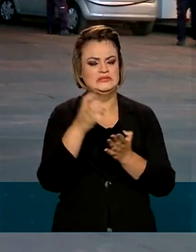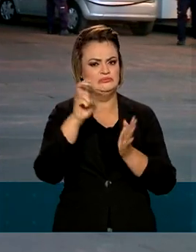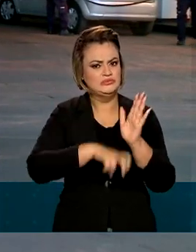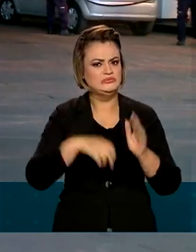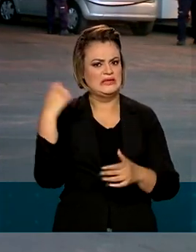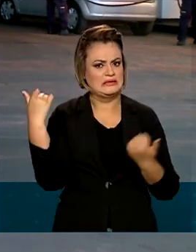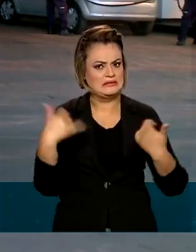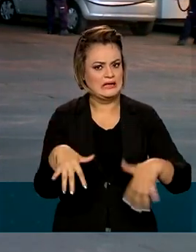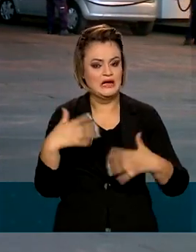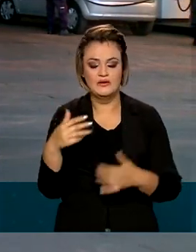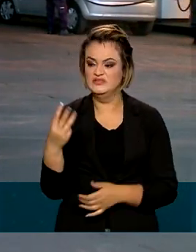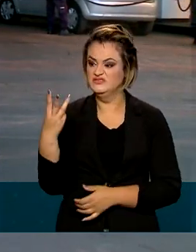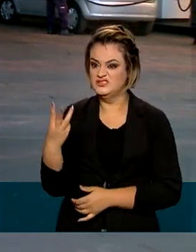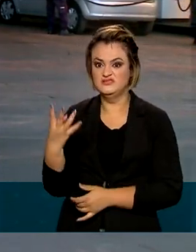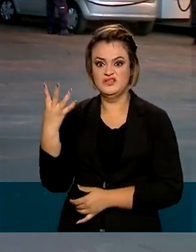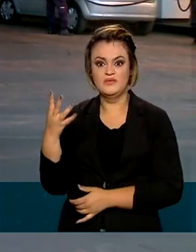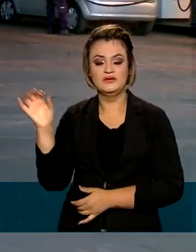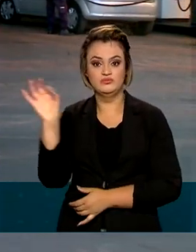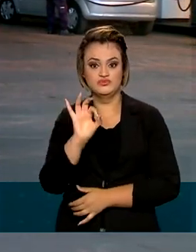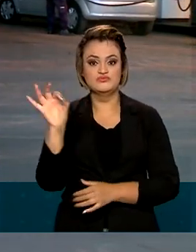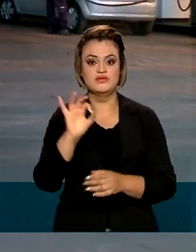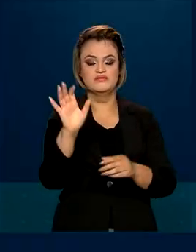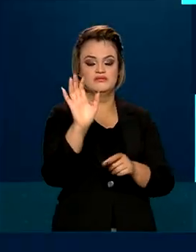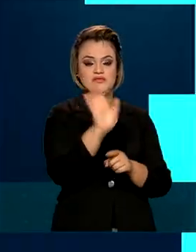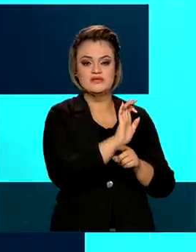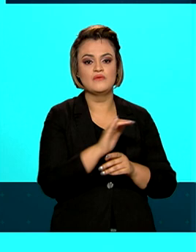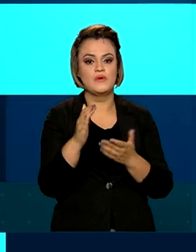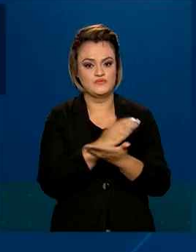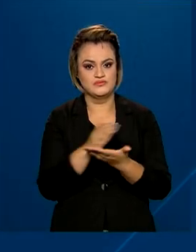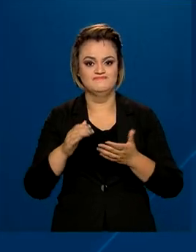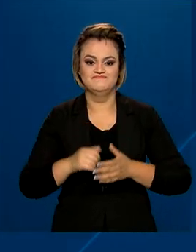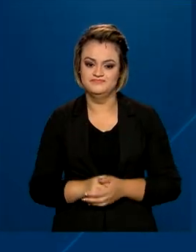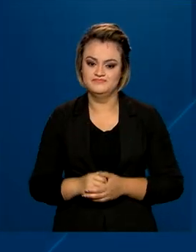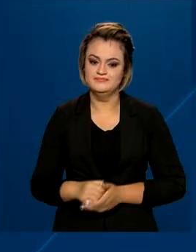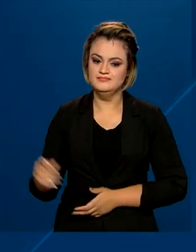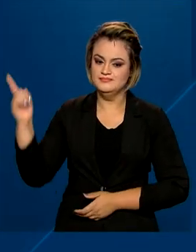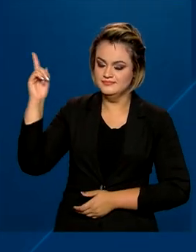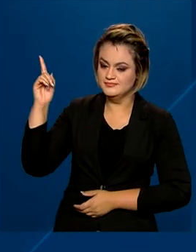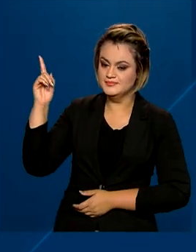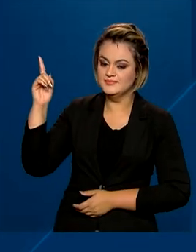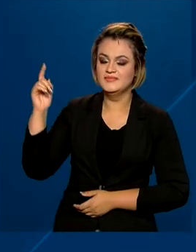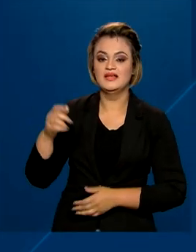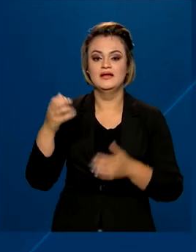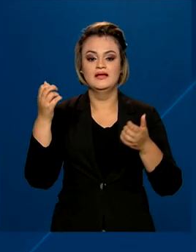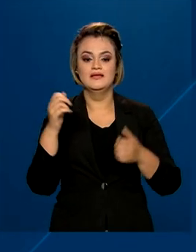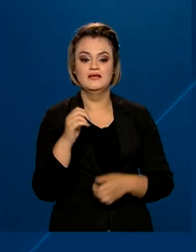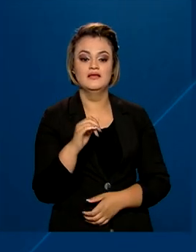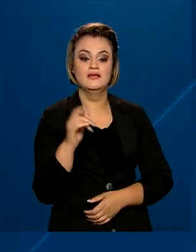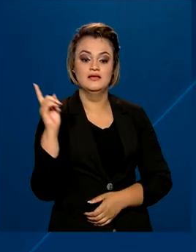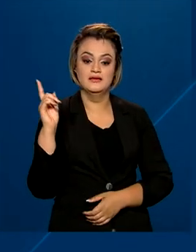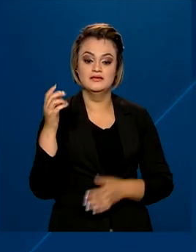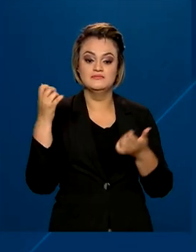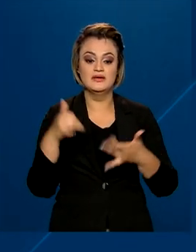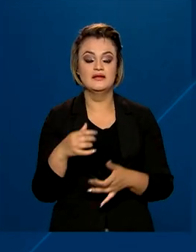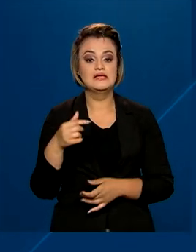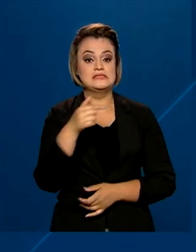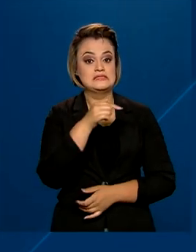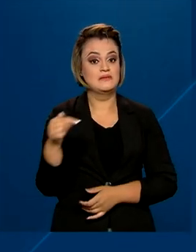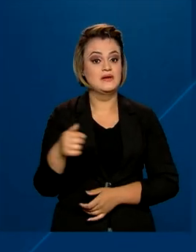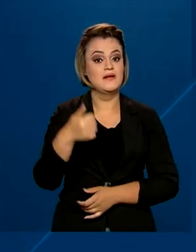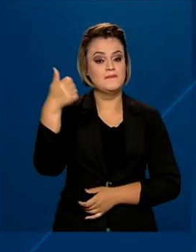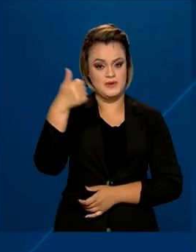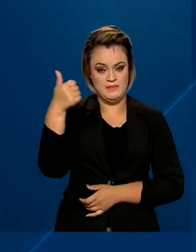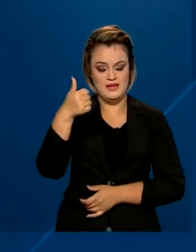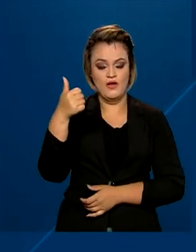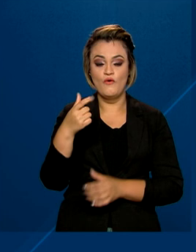a 34%. Em alguns estados. Segundo a Agência Nacional do Petróleo, ANP, na primeira semana da